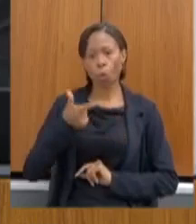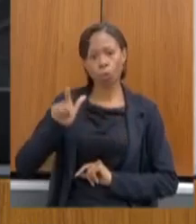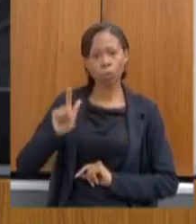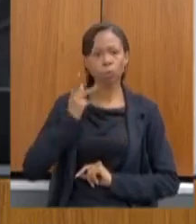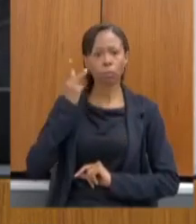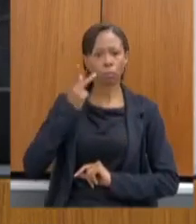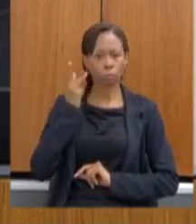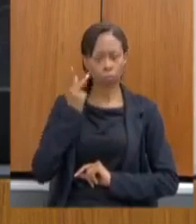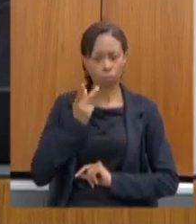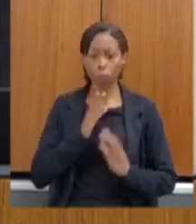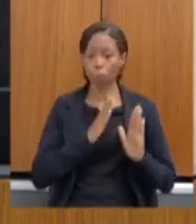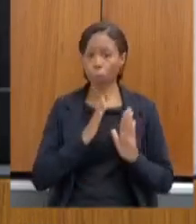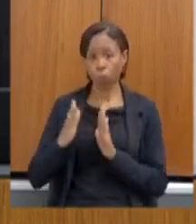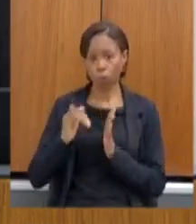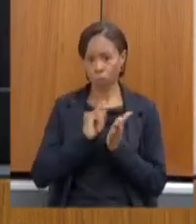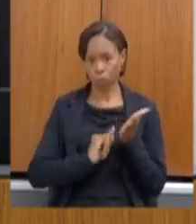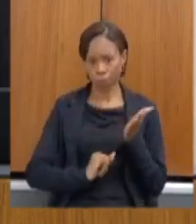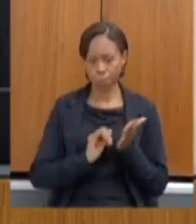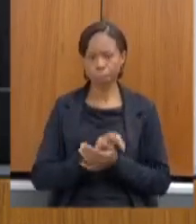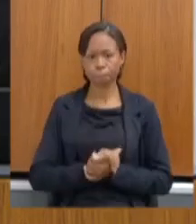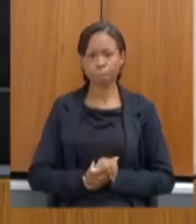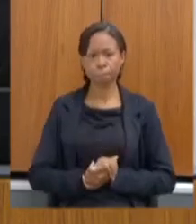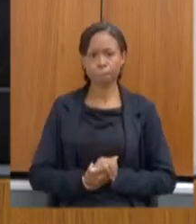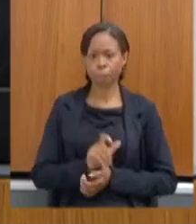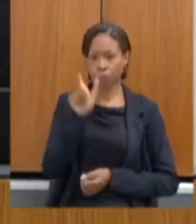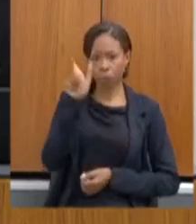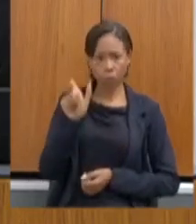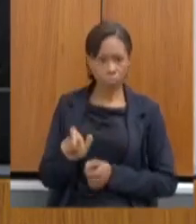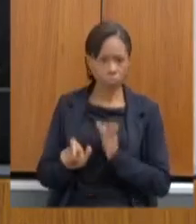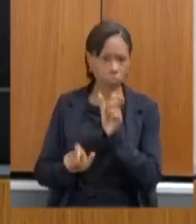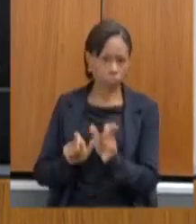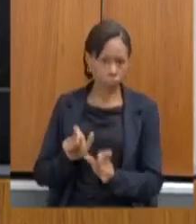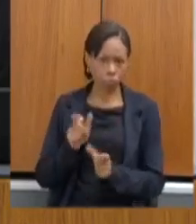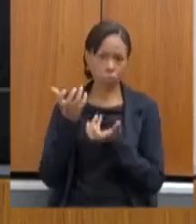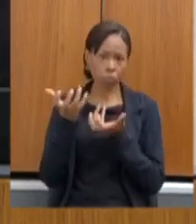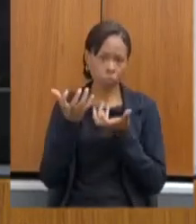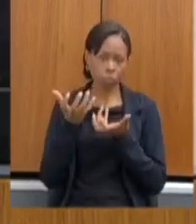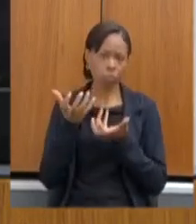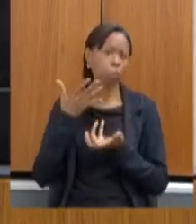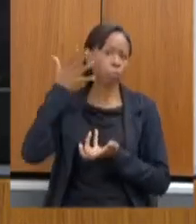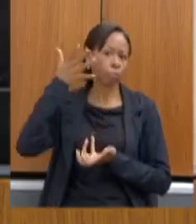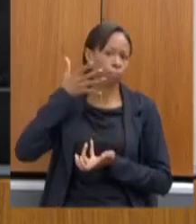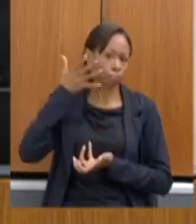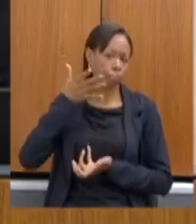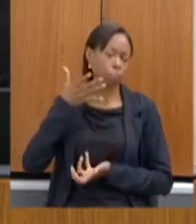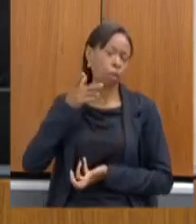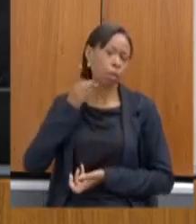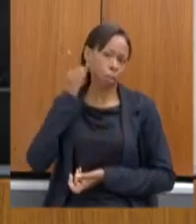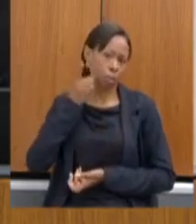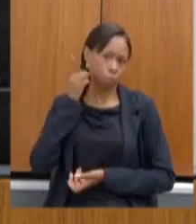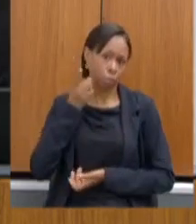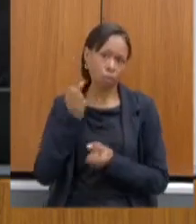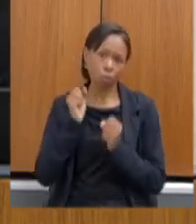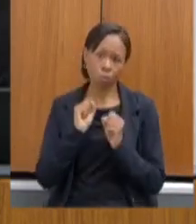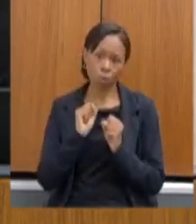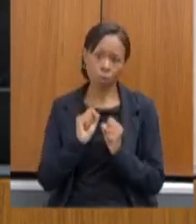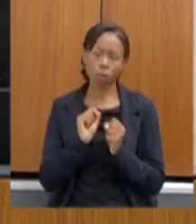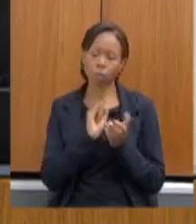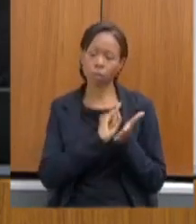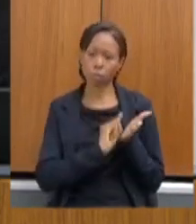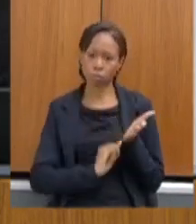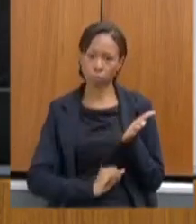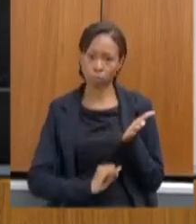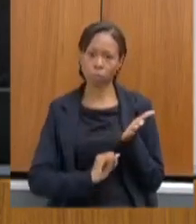inscrição os parlamentares que desejarem fazerem uso da palavra podem se inscrever pessoalmente junto a